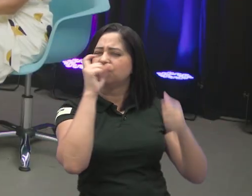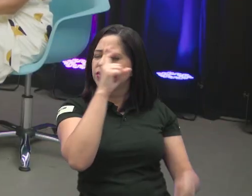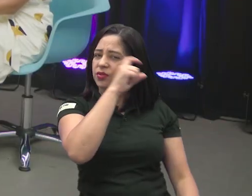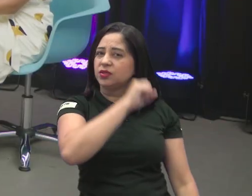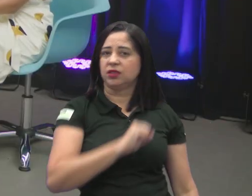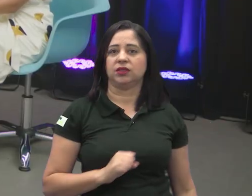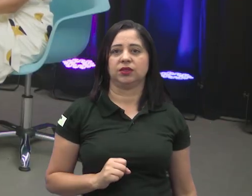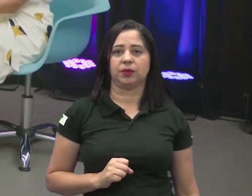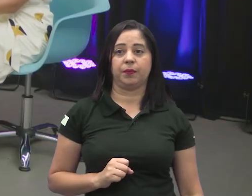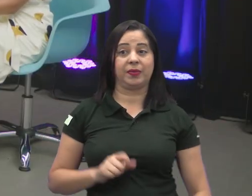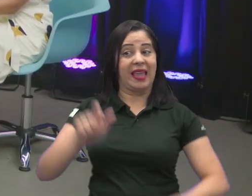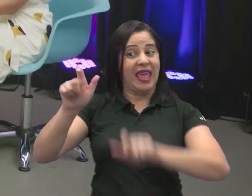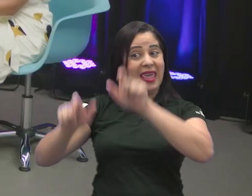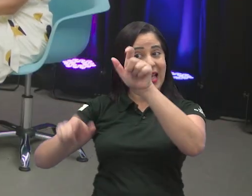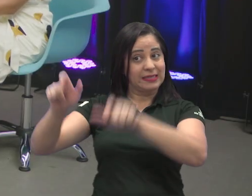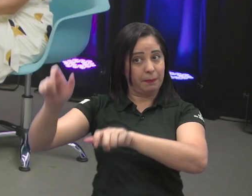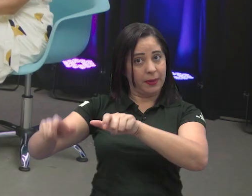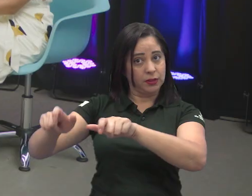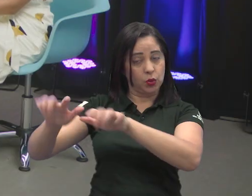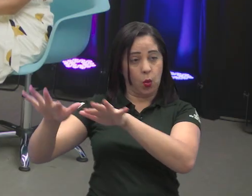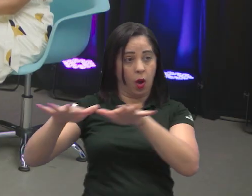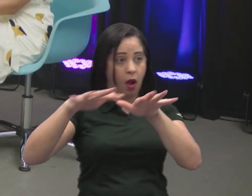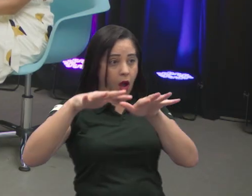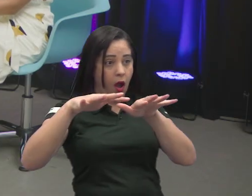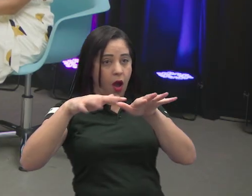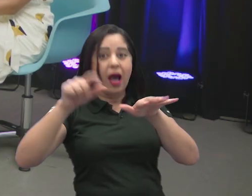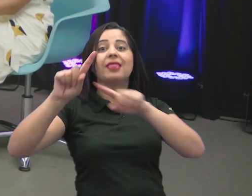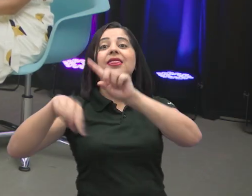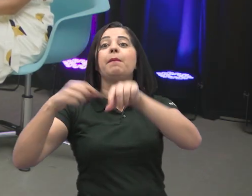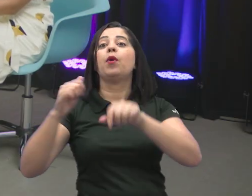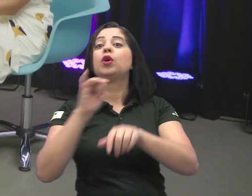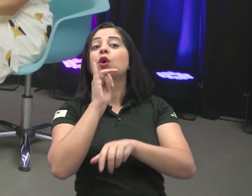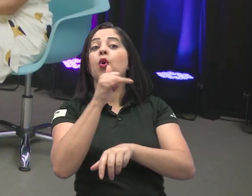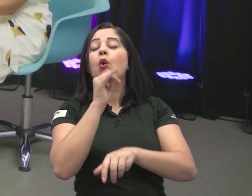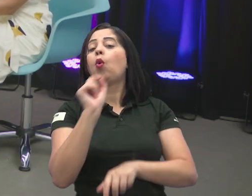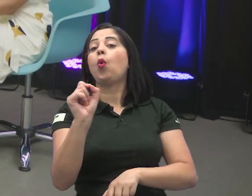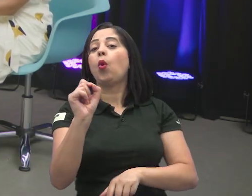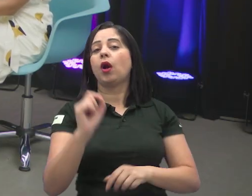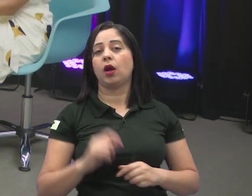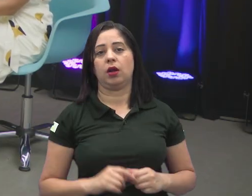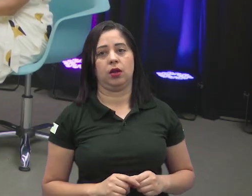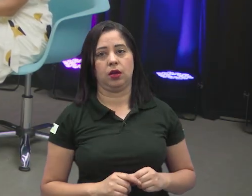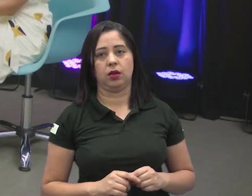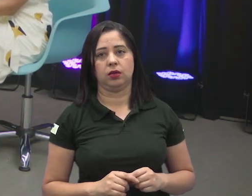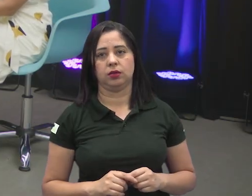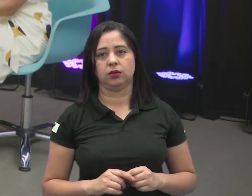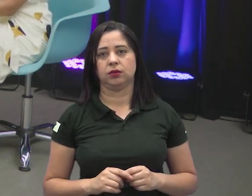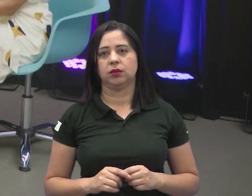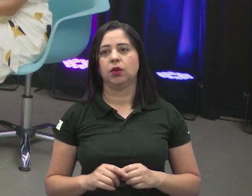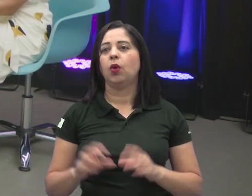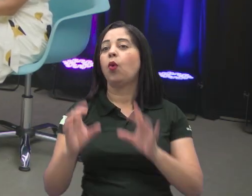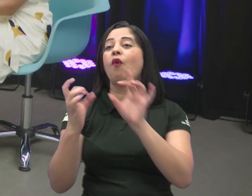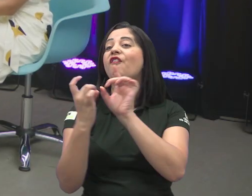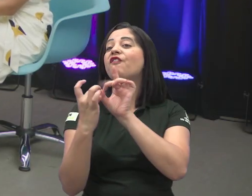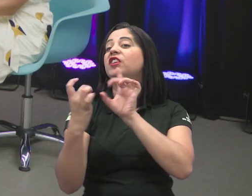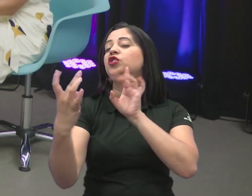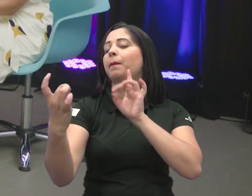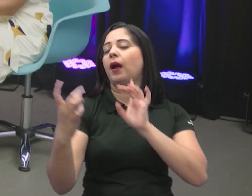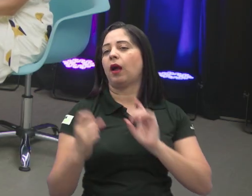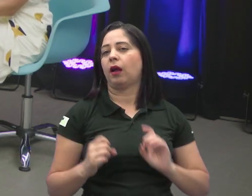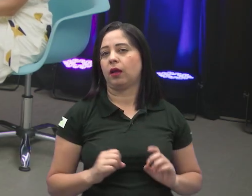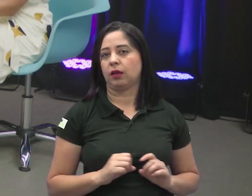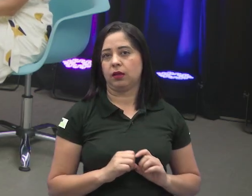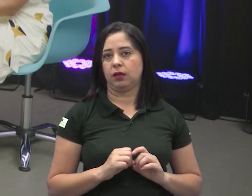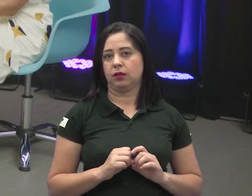muita pena. E o que os espectadores mais comentam sobre a mudança de visão após a peça? Como é que é o feedback para